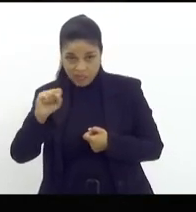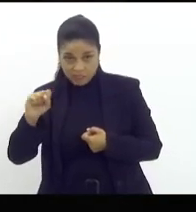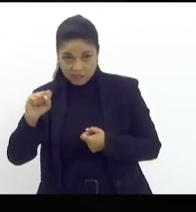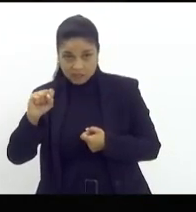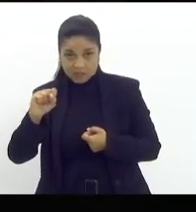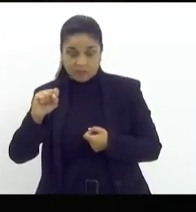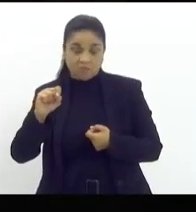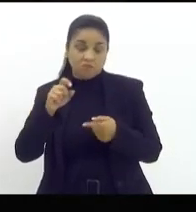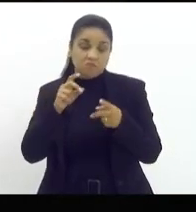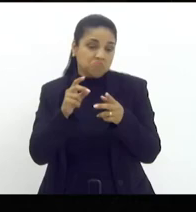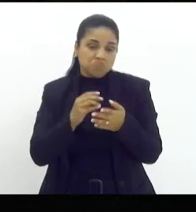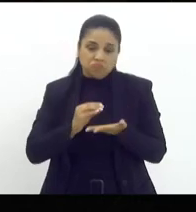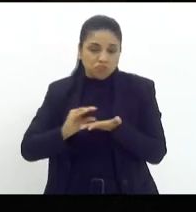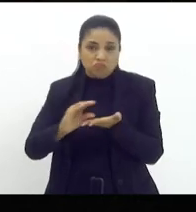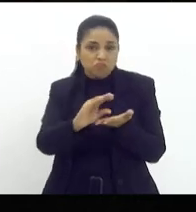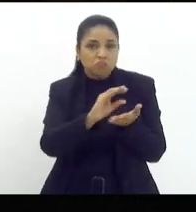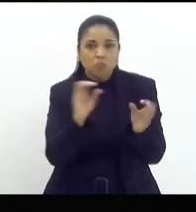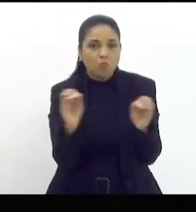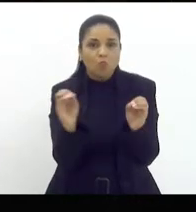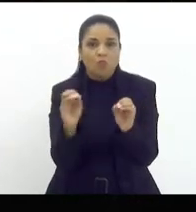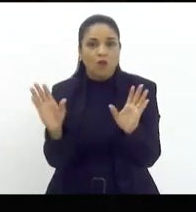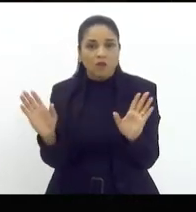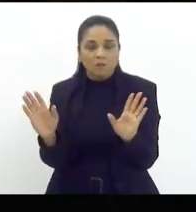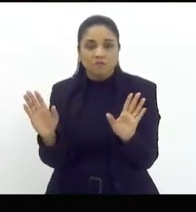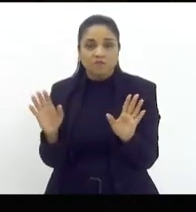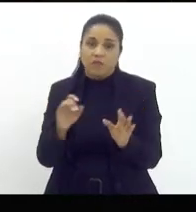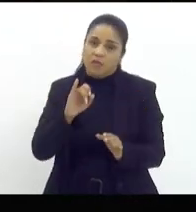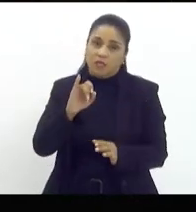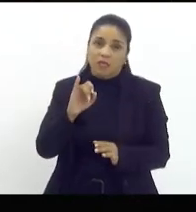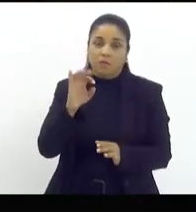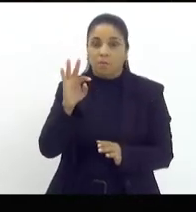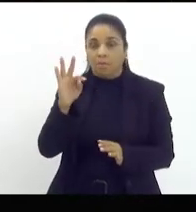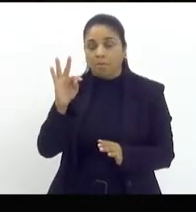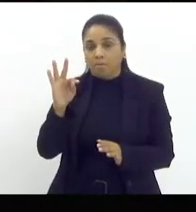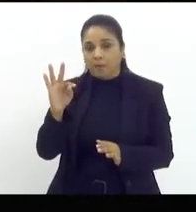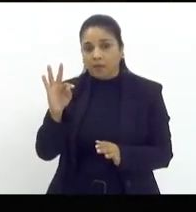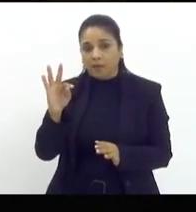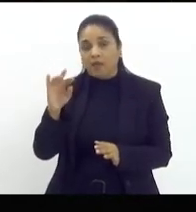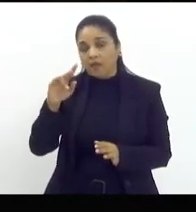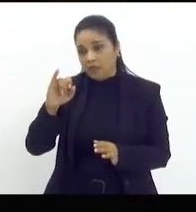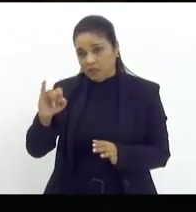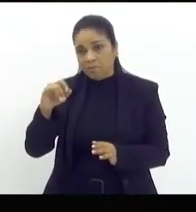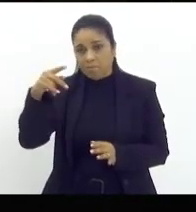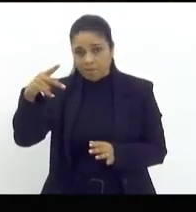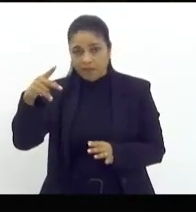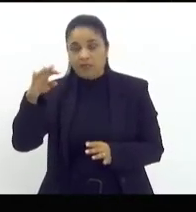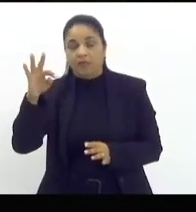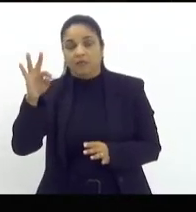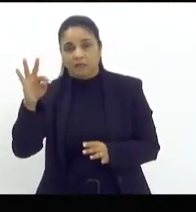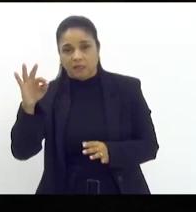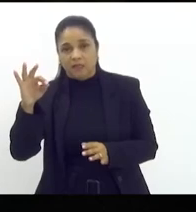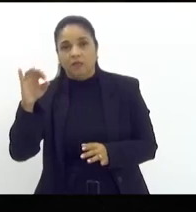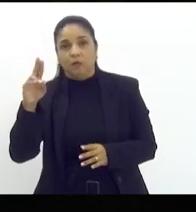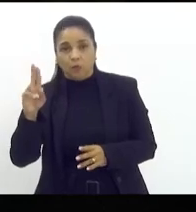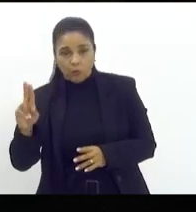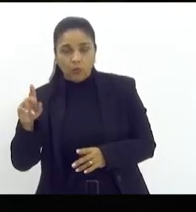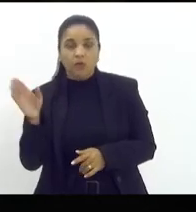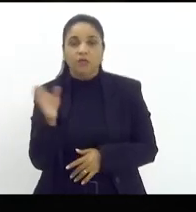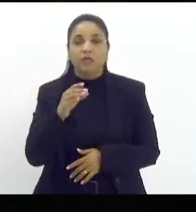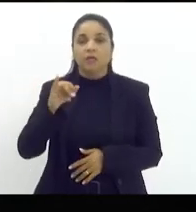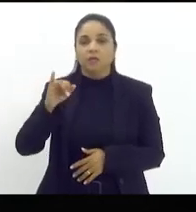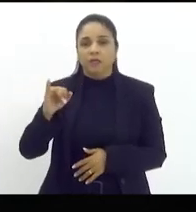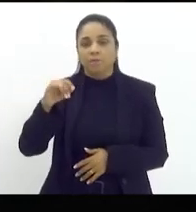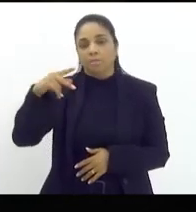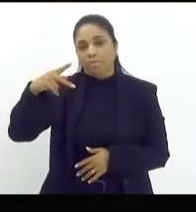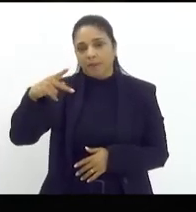o IPTU né então pouco o ITBI São as três grandes receitas de impostos